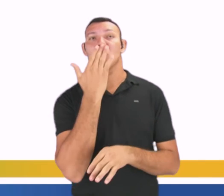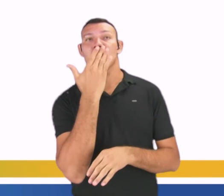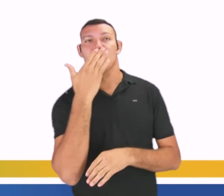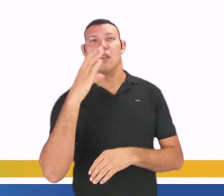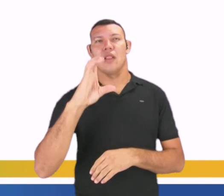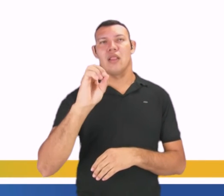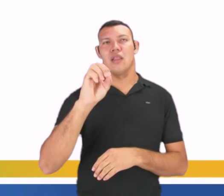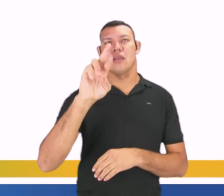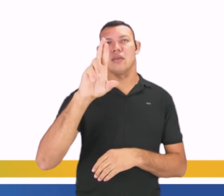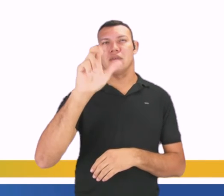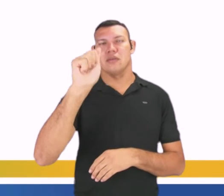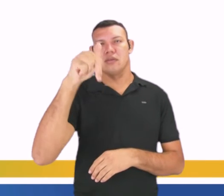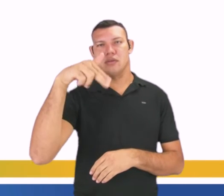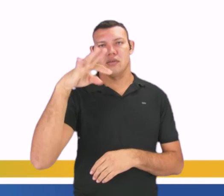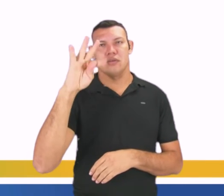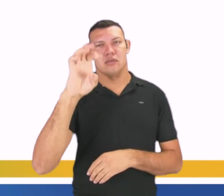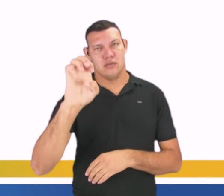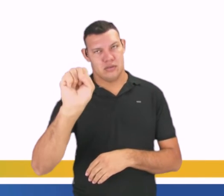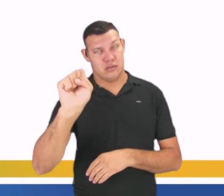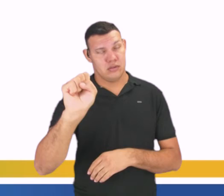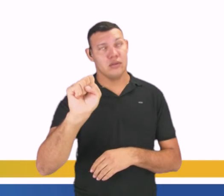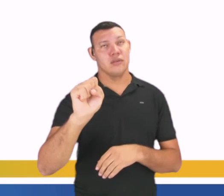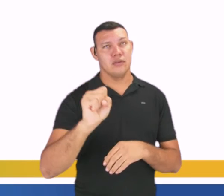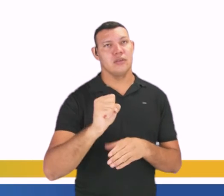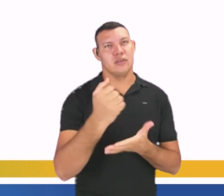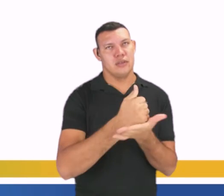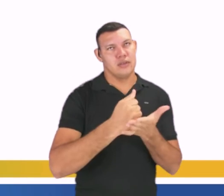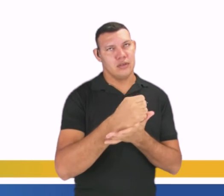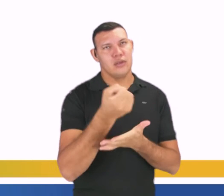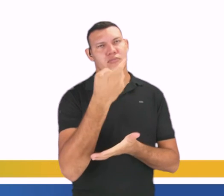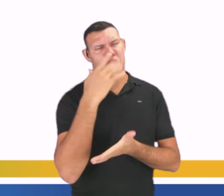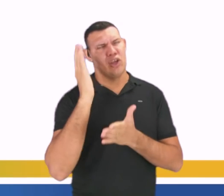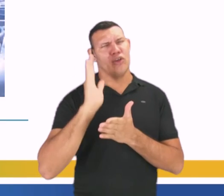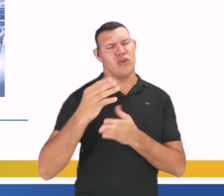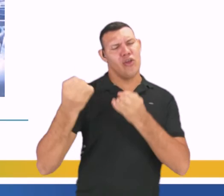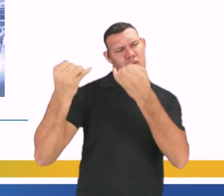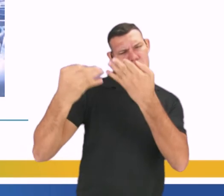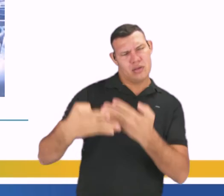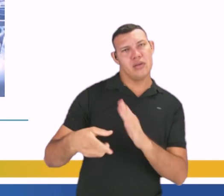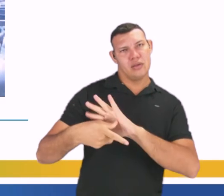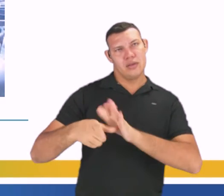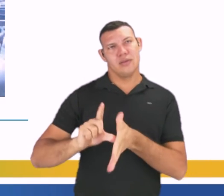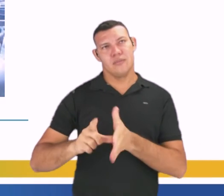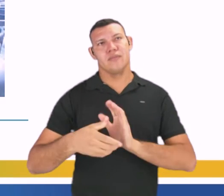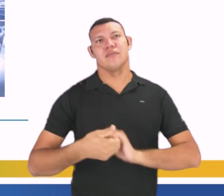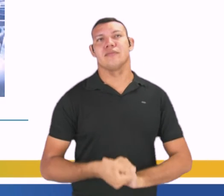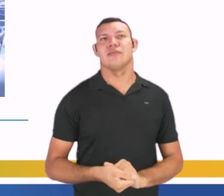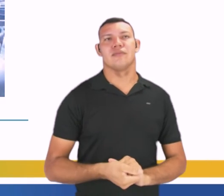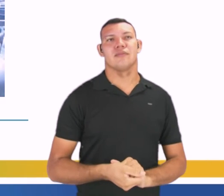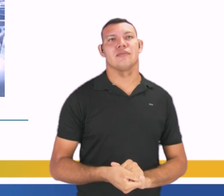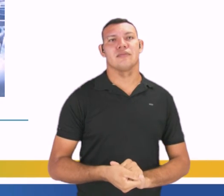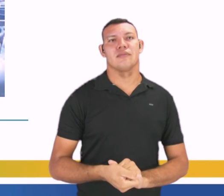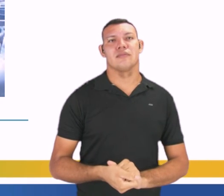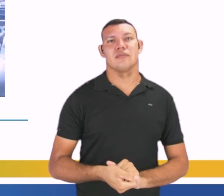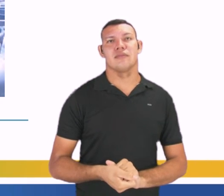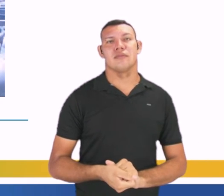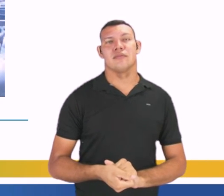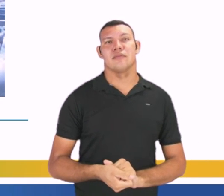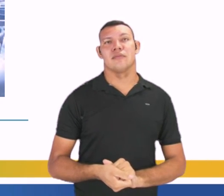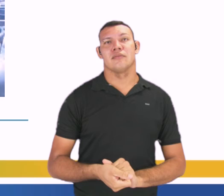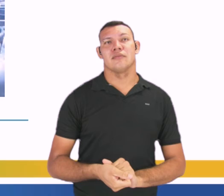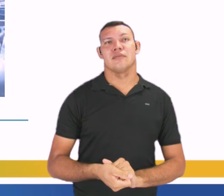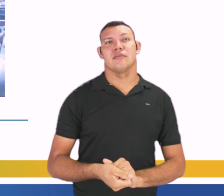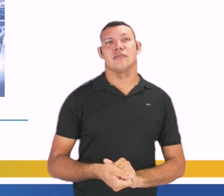orgânicas. Nós temos aqui a produção de medicamentos, como já foi falado, a produção de